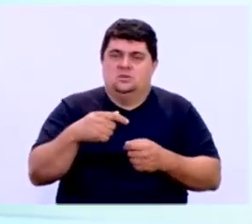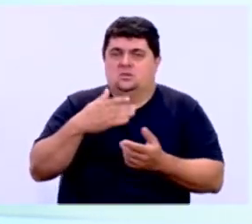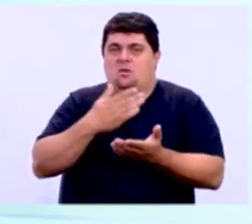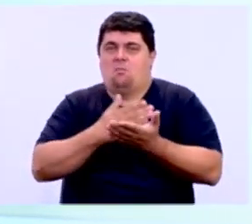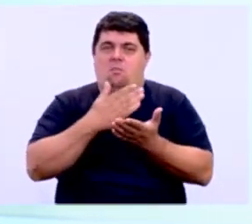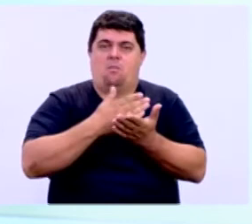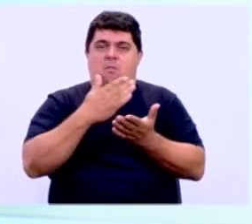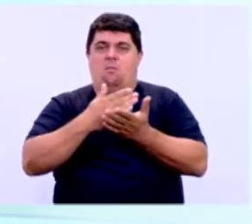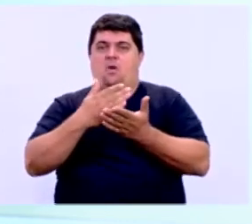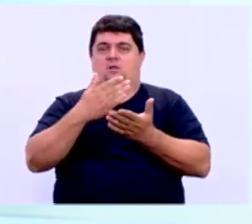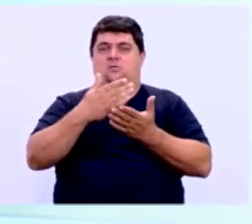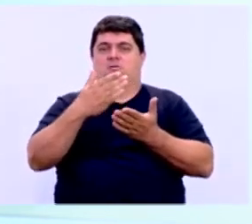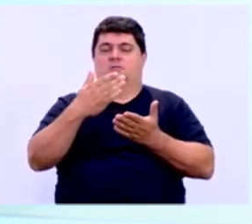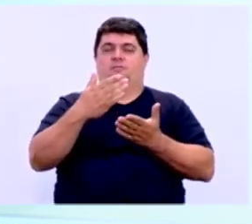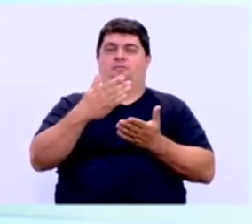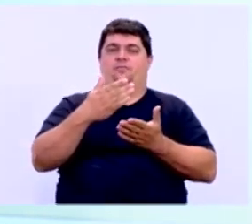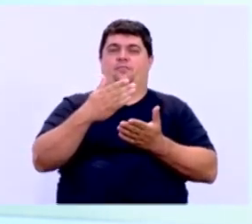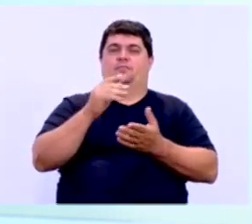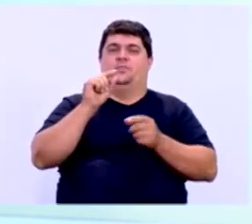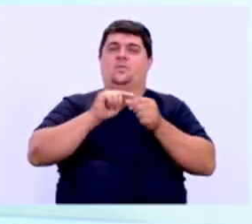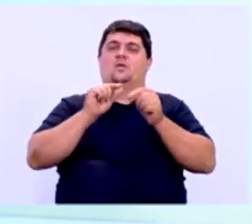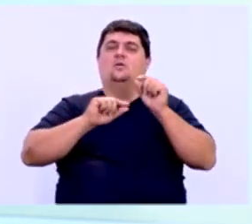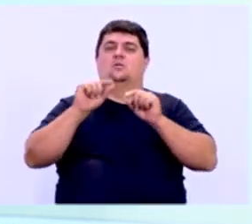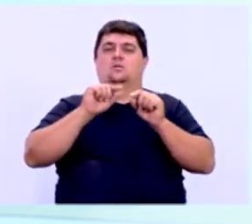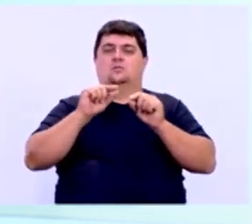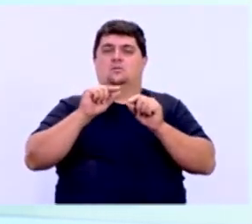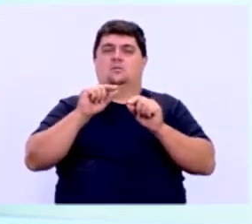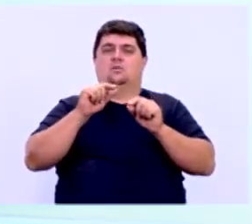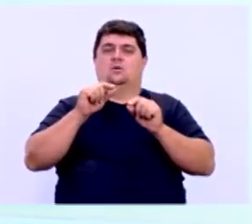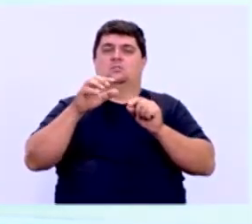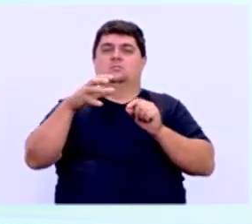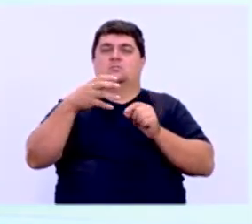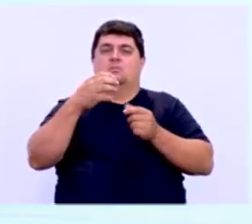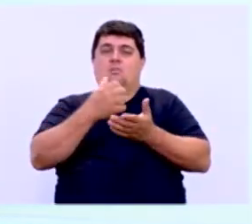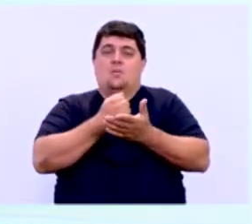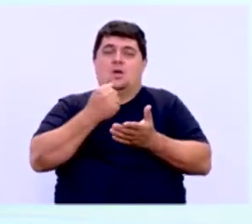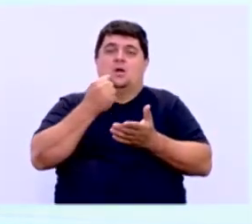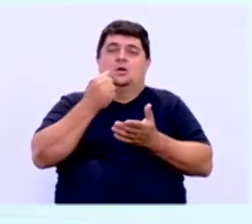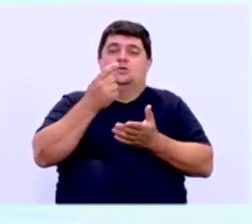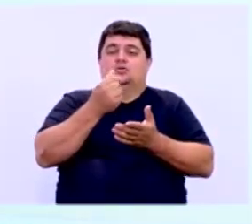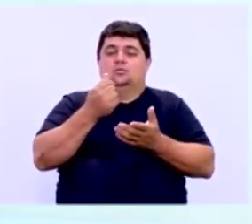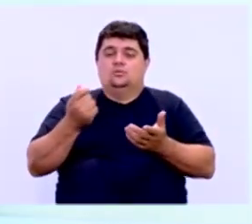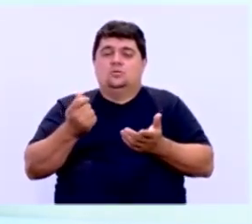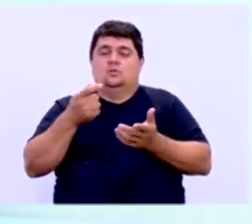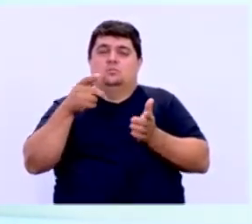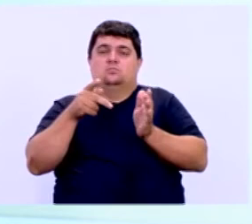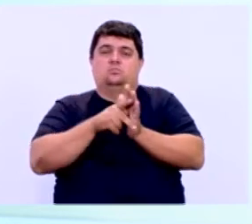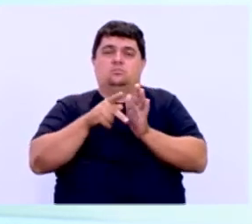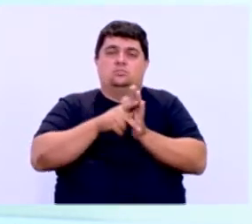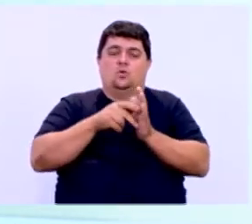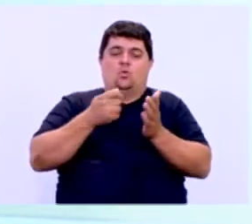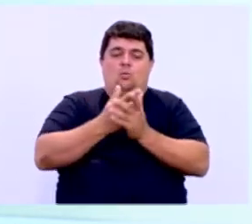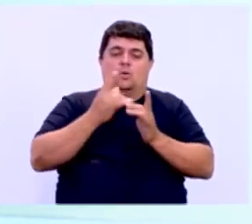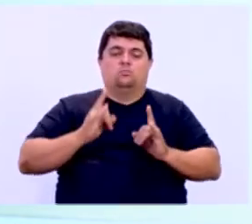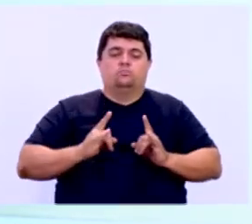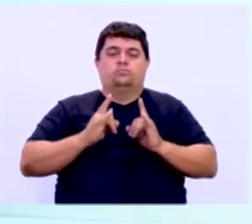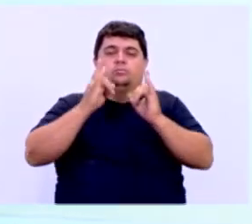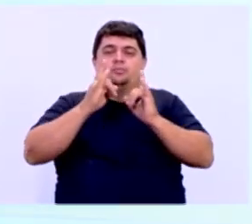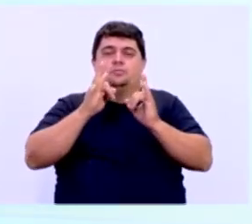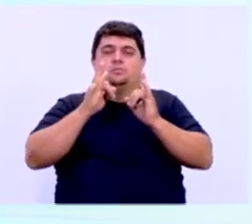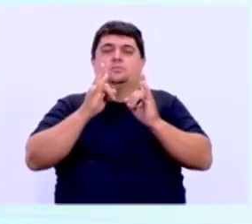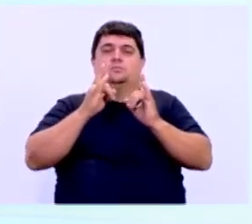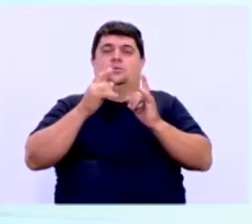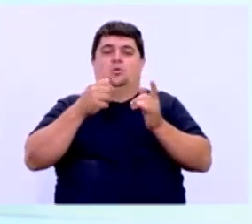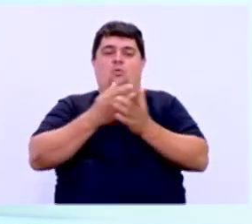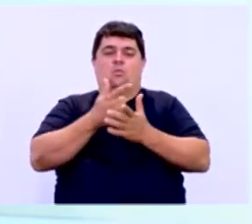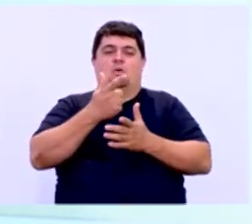vista. E o que ela vai fazer? Ela vai buscar uma obtenção de um recurso financeiro para poder comprar o prédio, para poder comprar